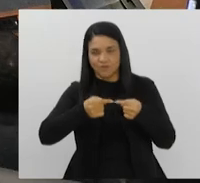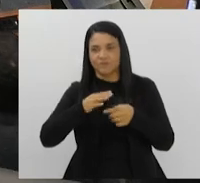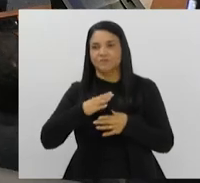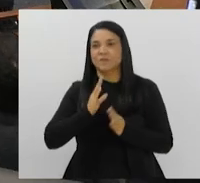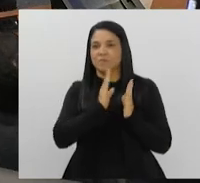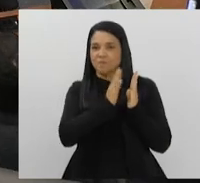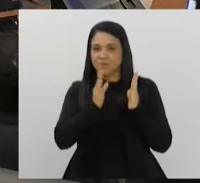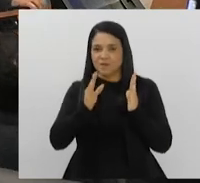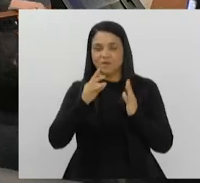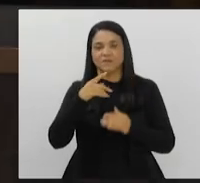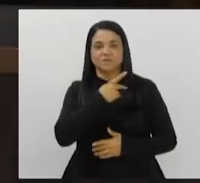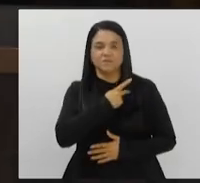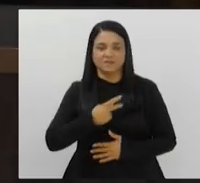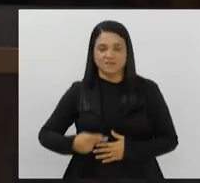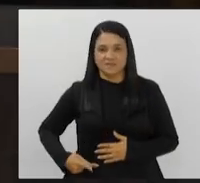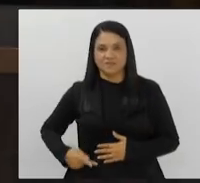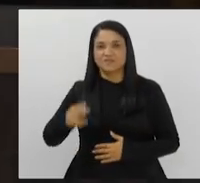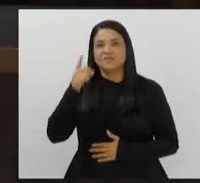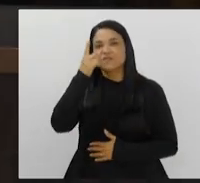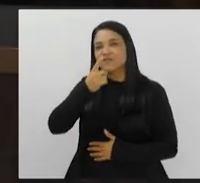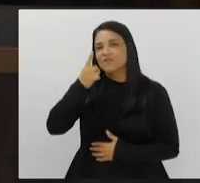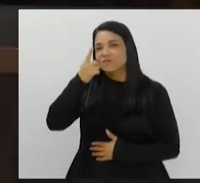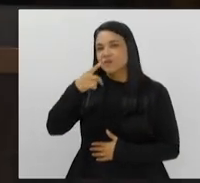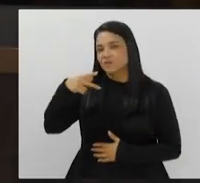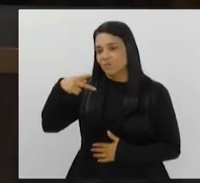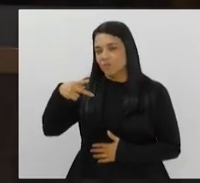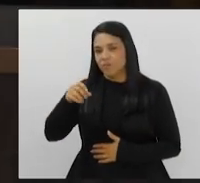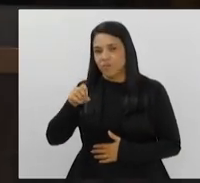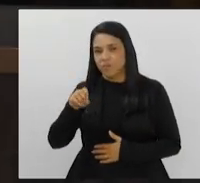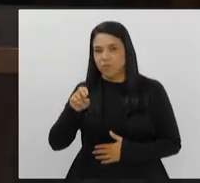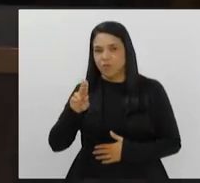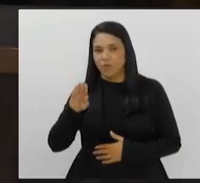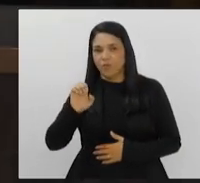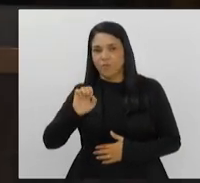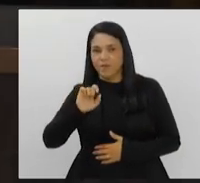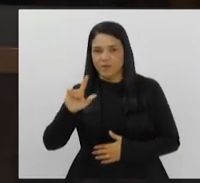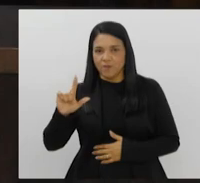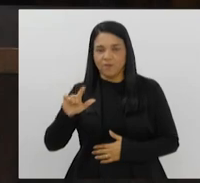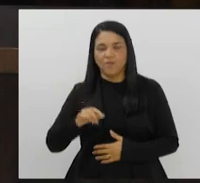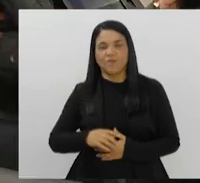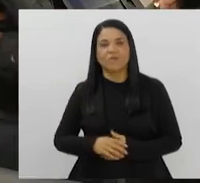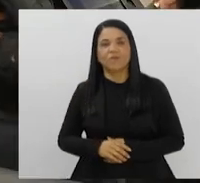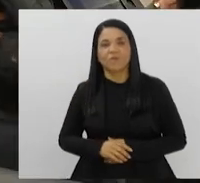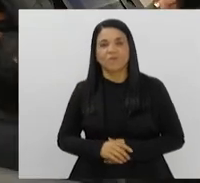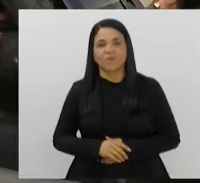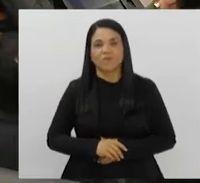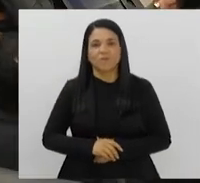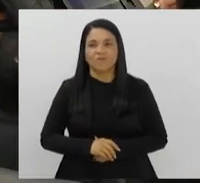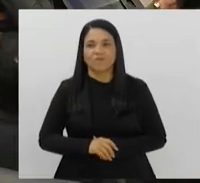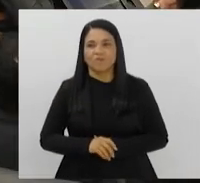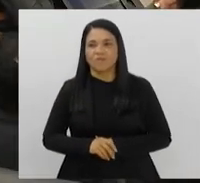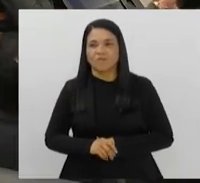presidente. Pela ordem, nosso nobre deputado Felipe.